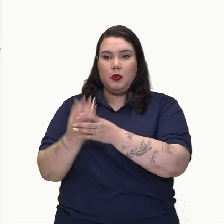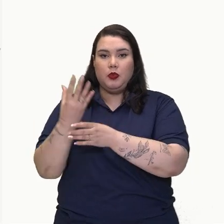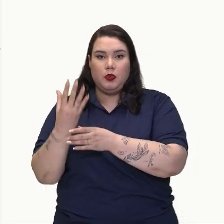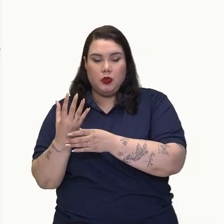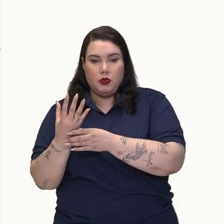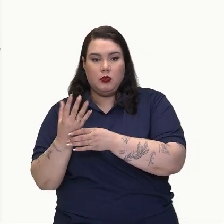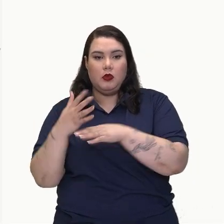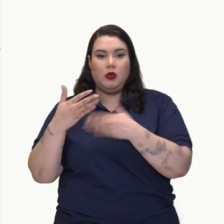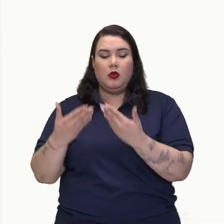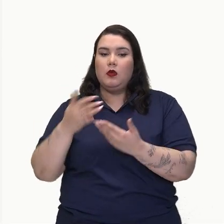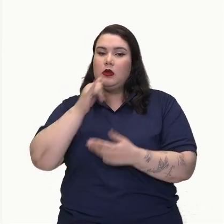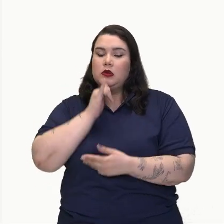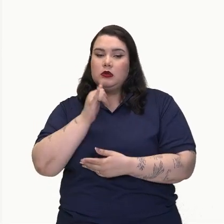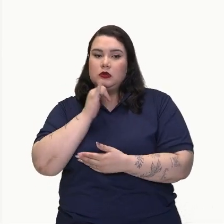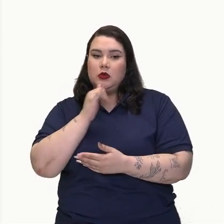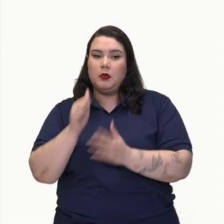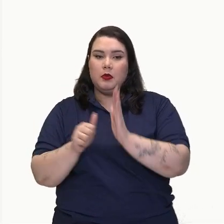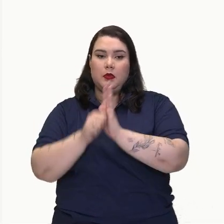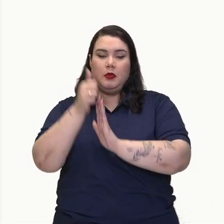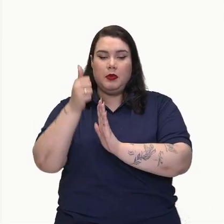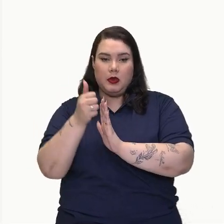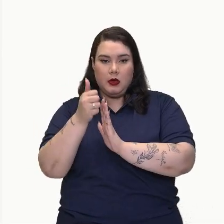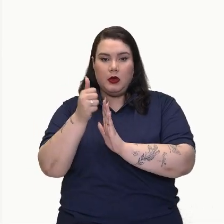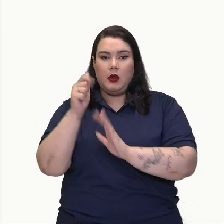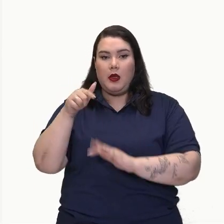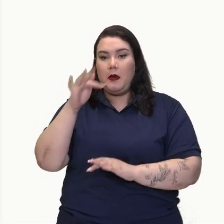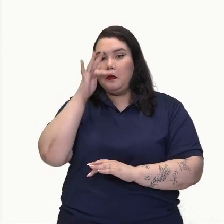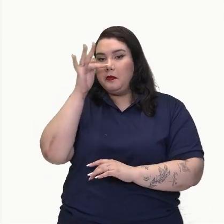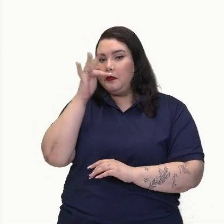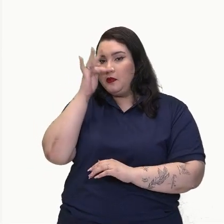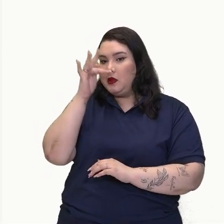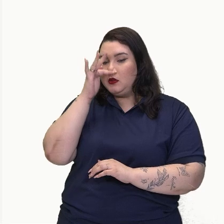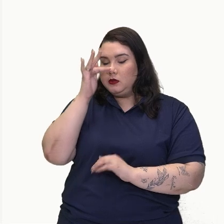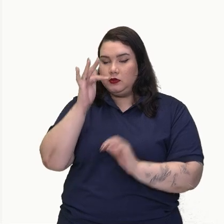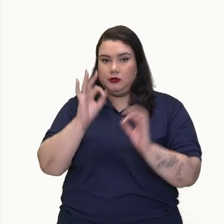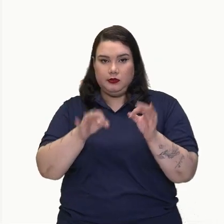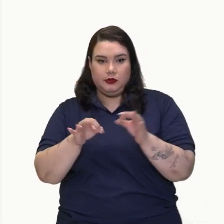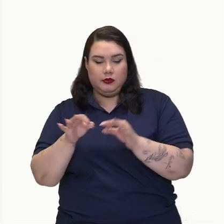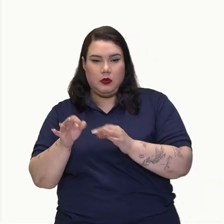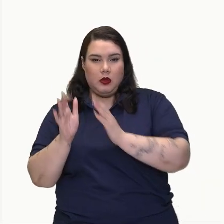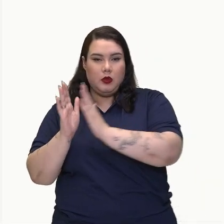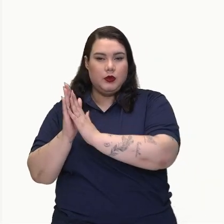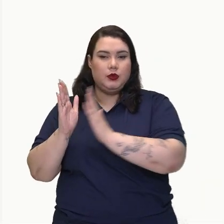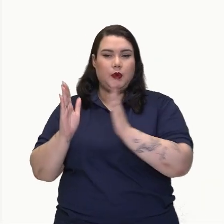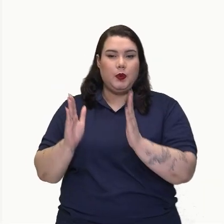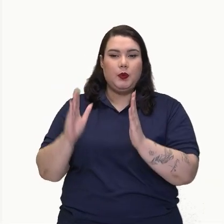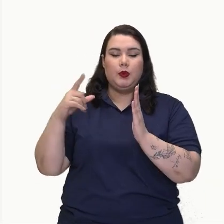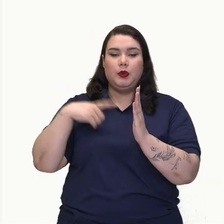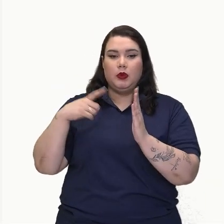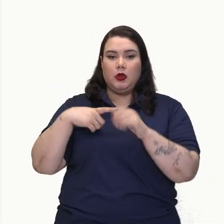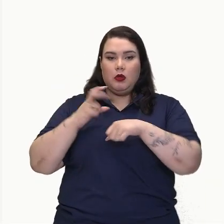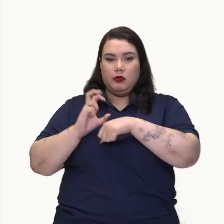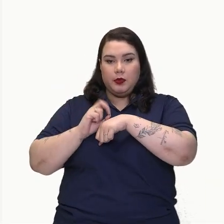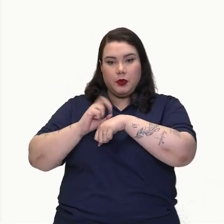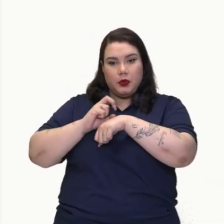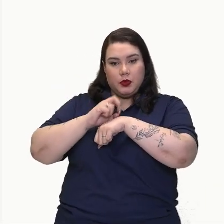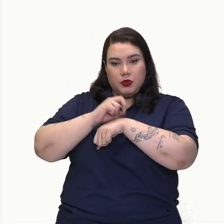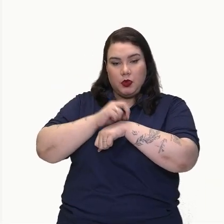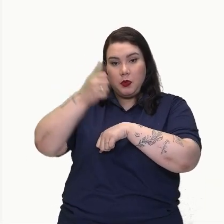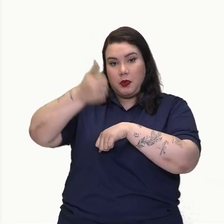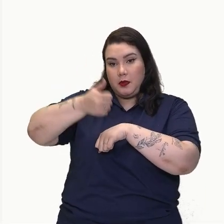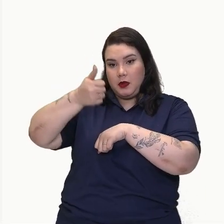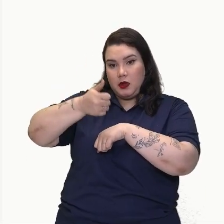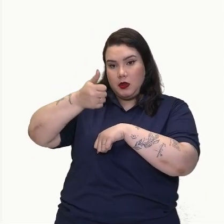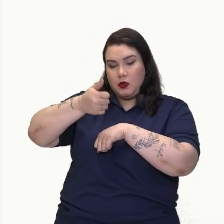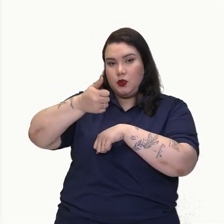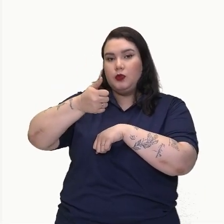aqui eu tenho como exemplo de produtor, novamente, uma plantinha. Logo em seguida, eu tenho um consumidor primário, que é